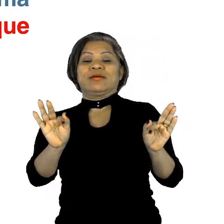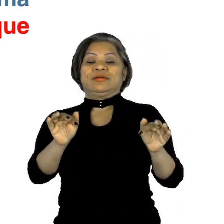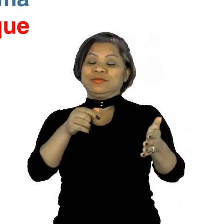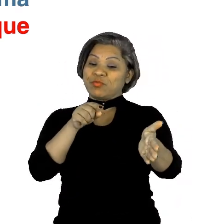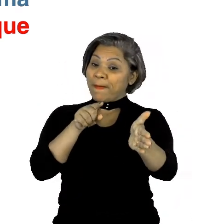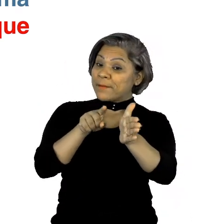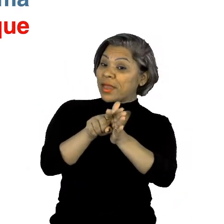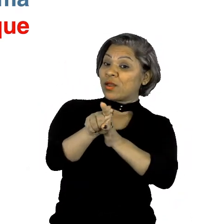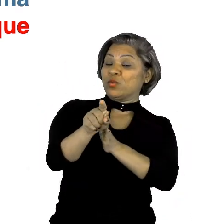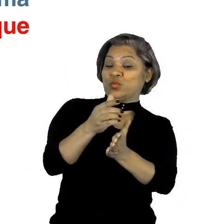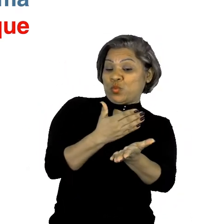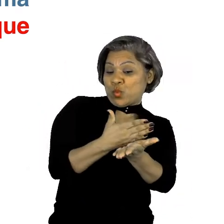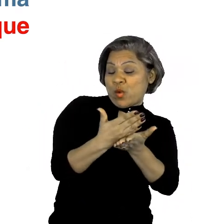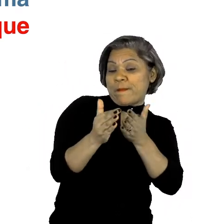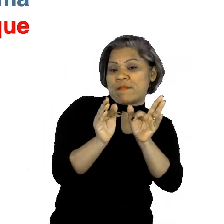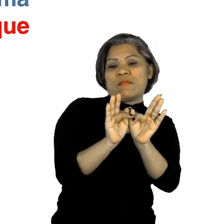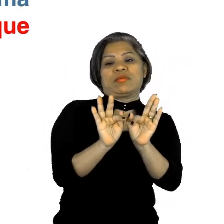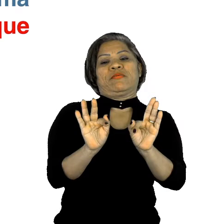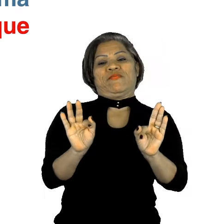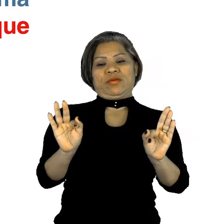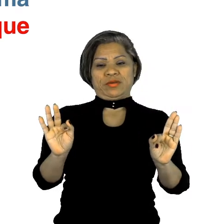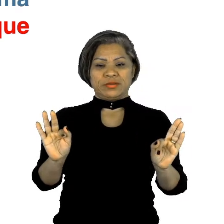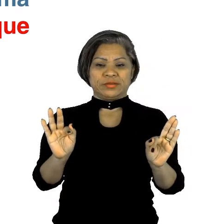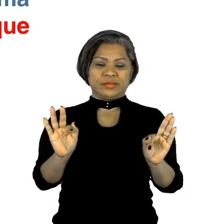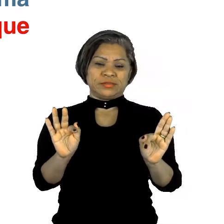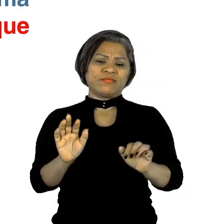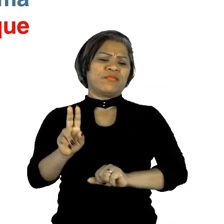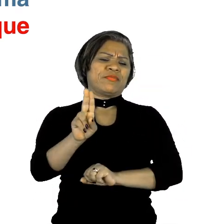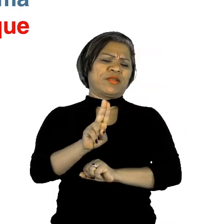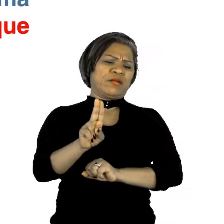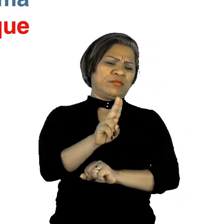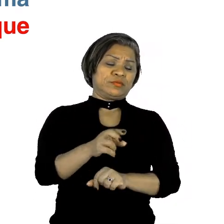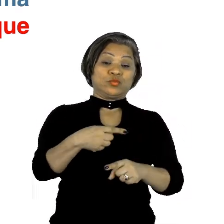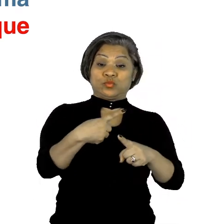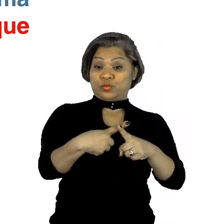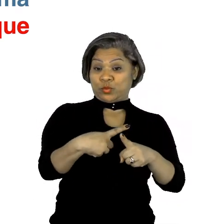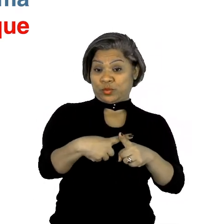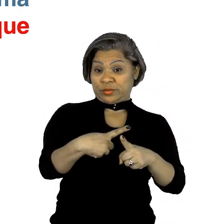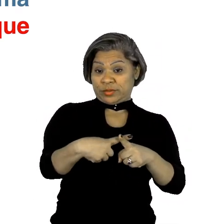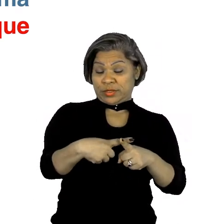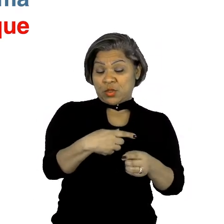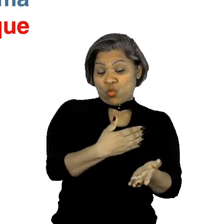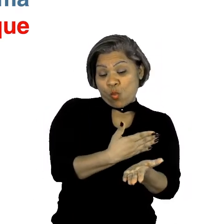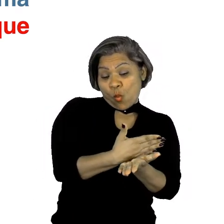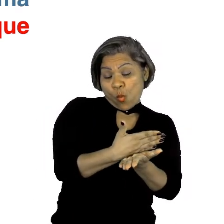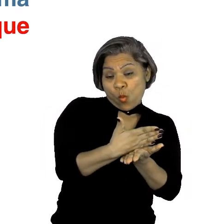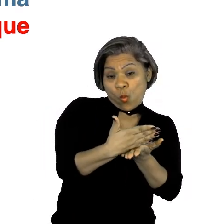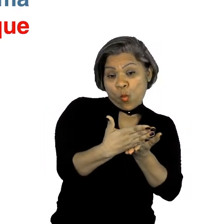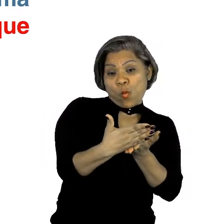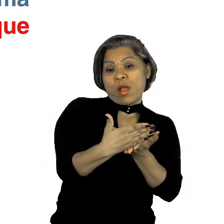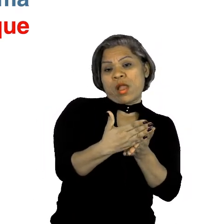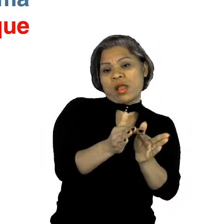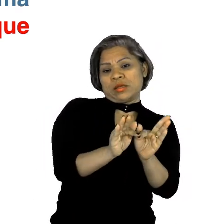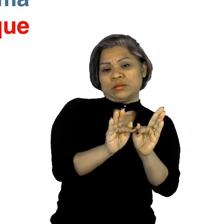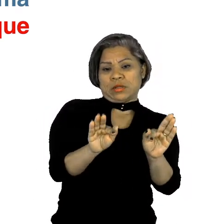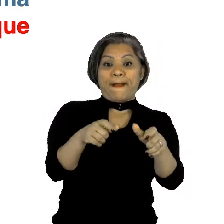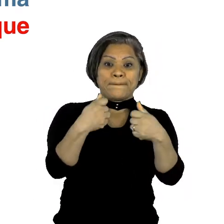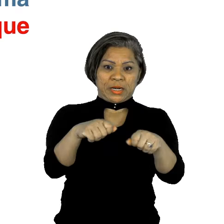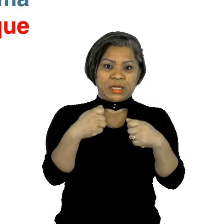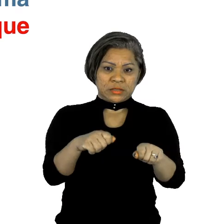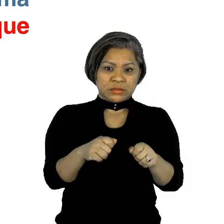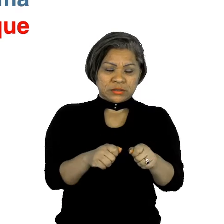se você vai fazer uma pergunta e vai usar o porquê no início, ele tem que ser